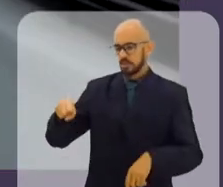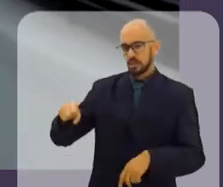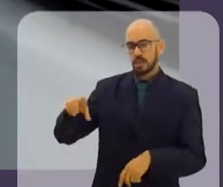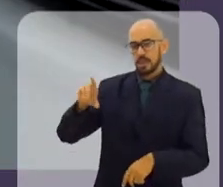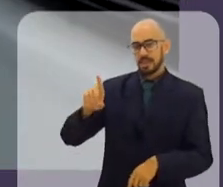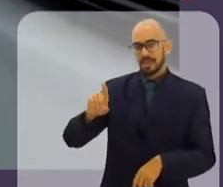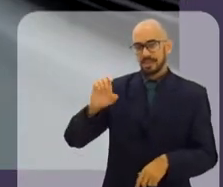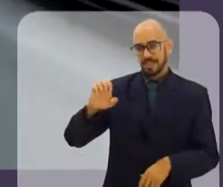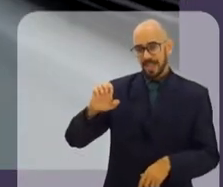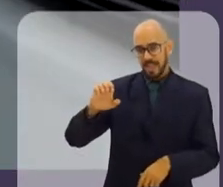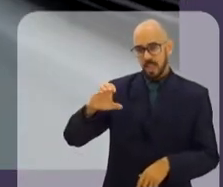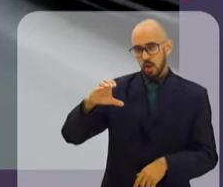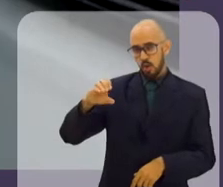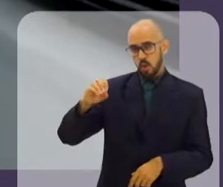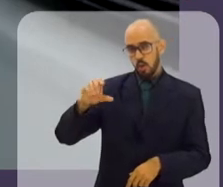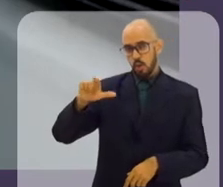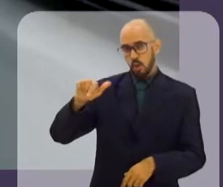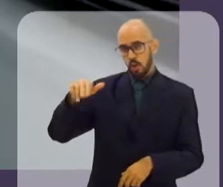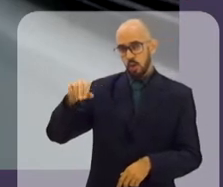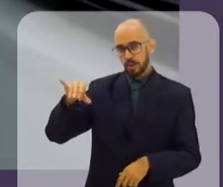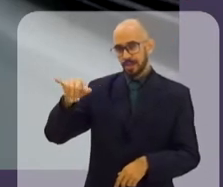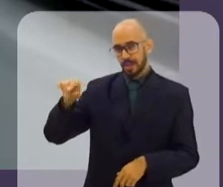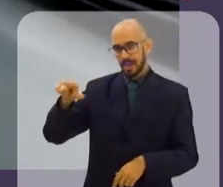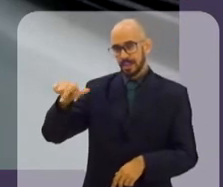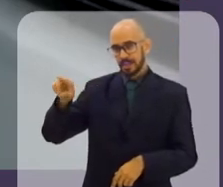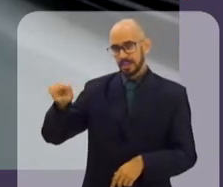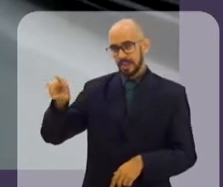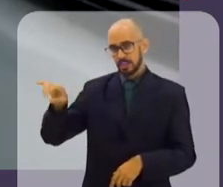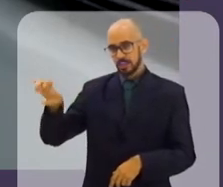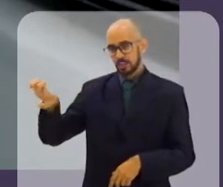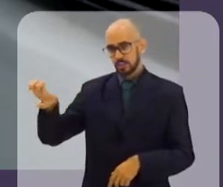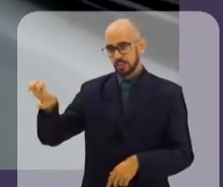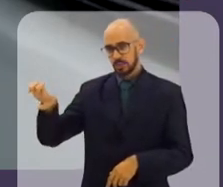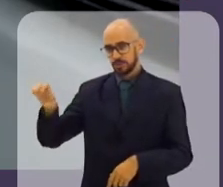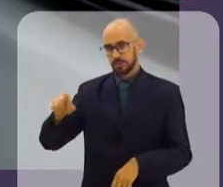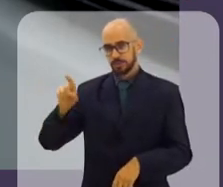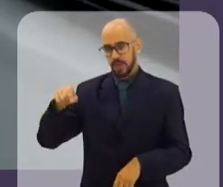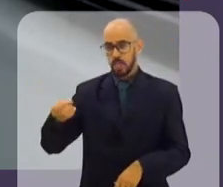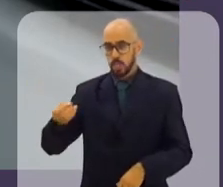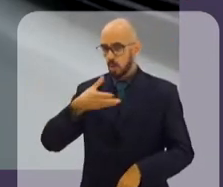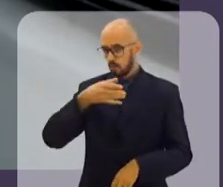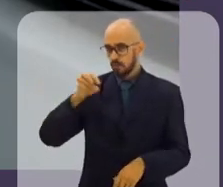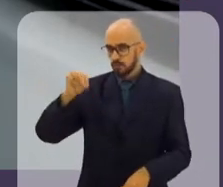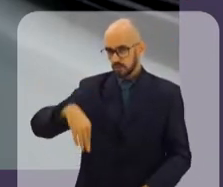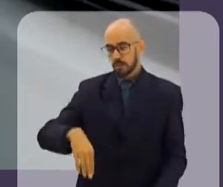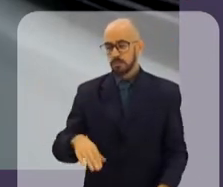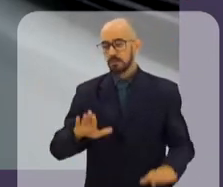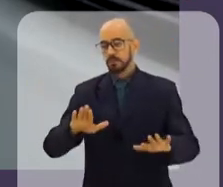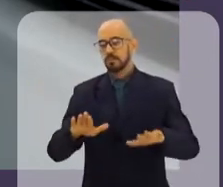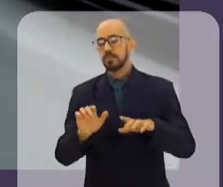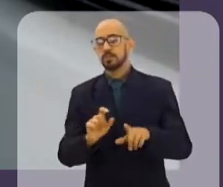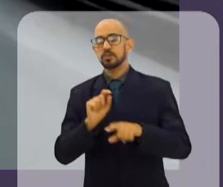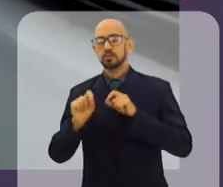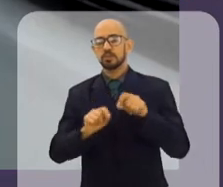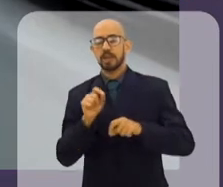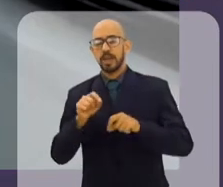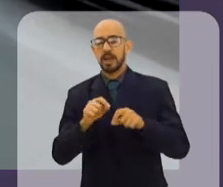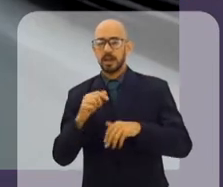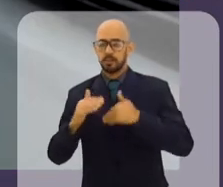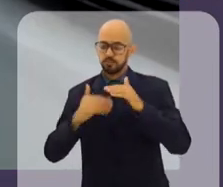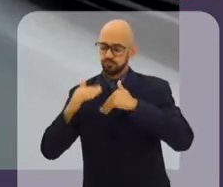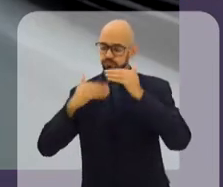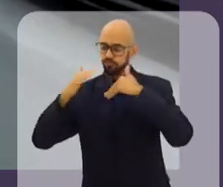a decolonialidade ela é um pouco mais recente, né? Mas ela veio, ela ganhou uma força